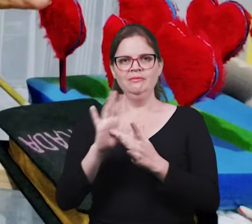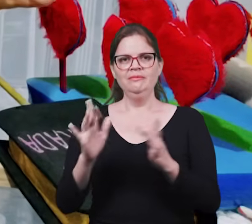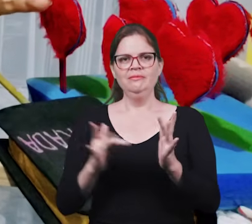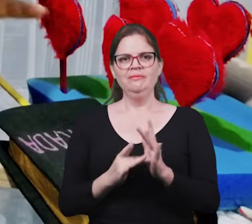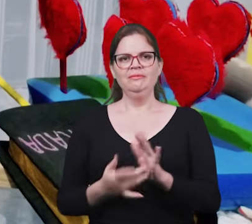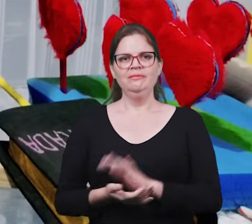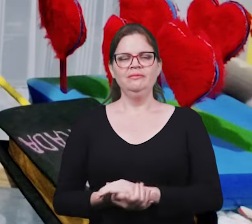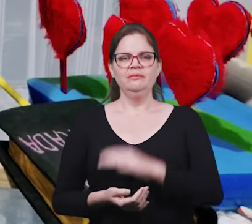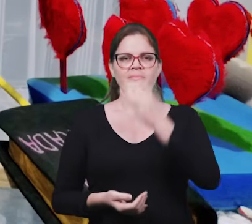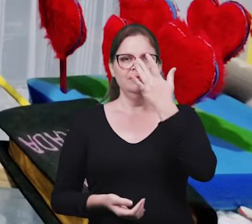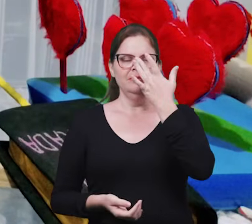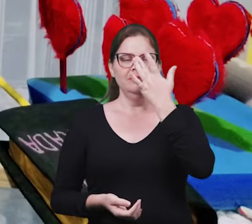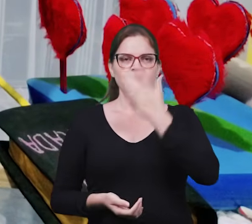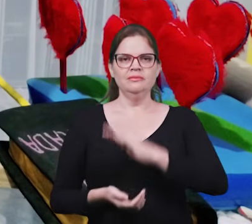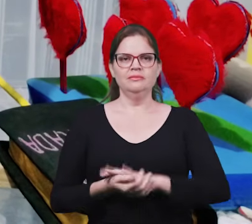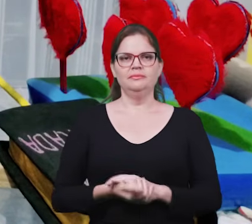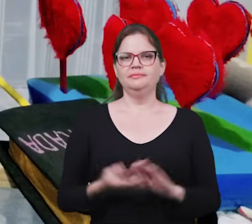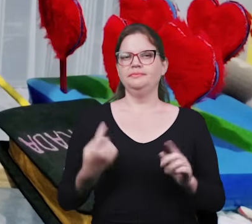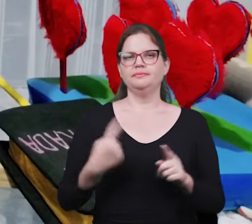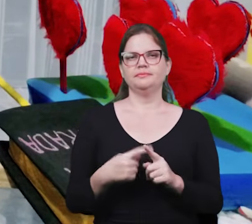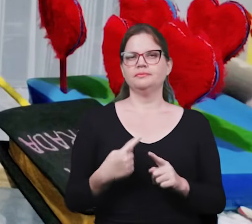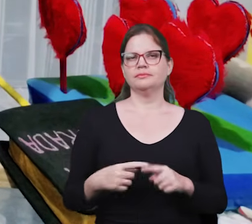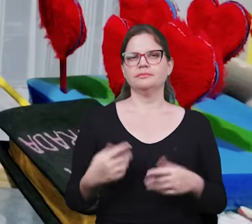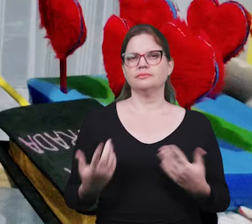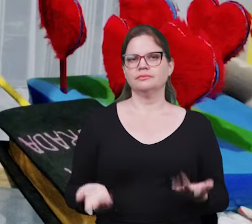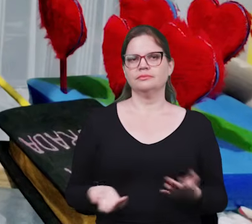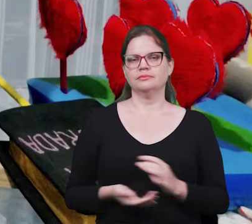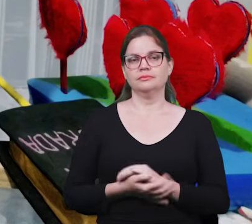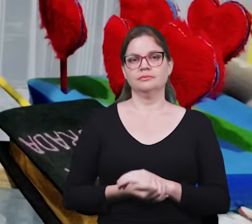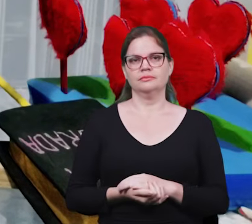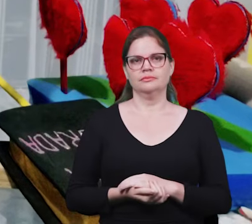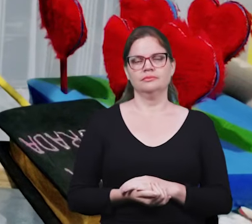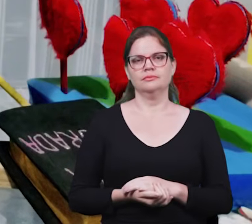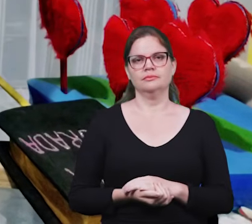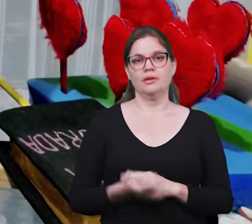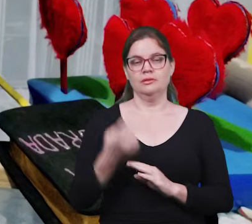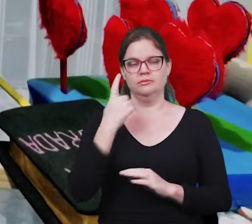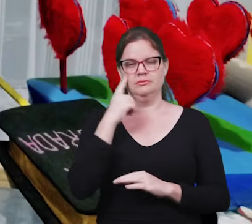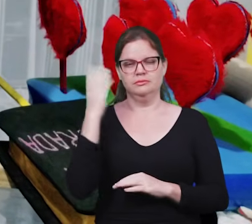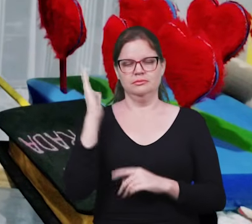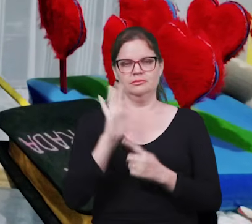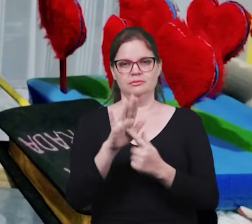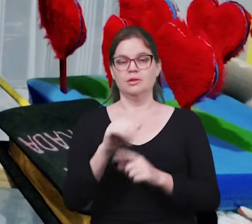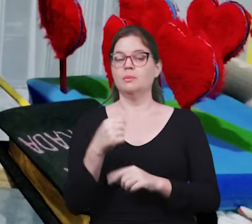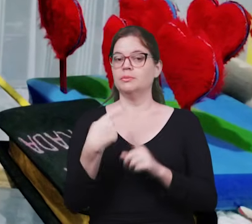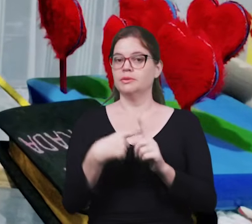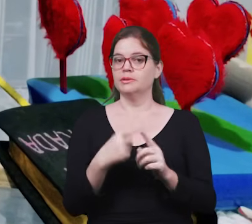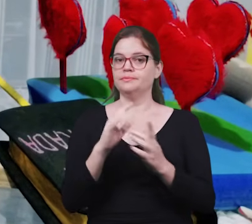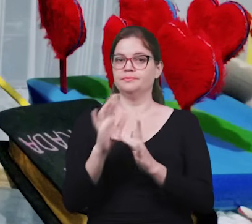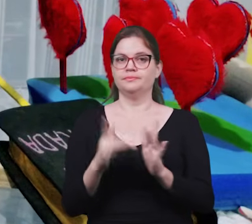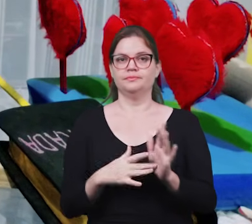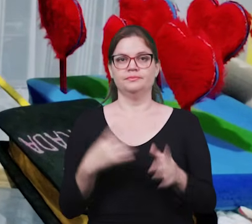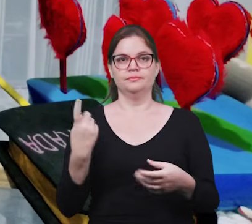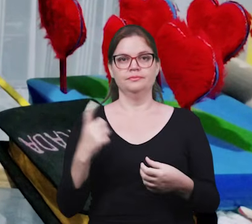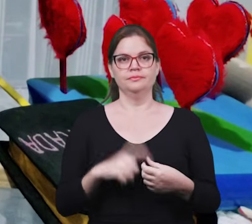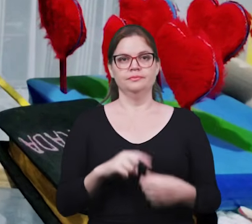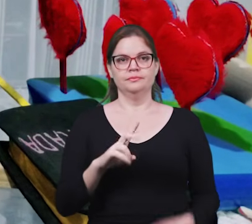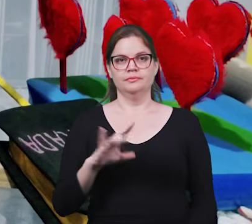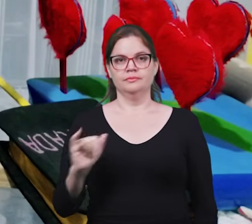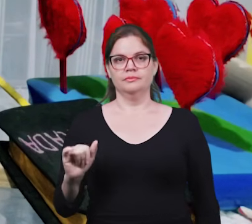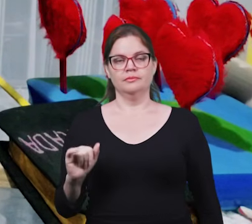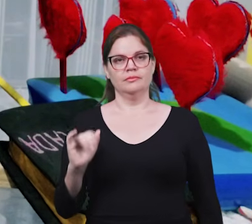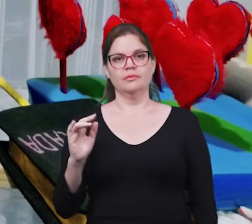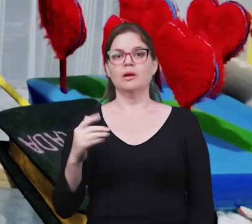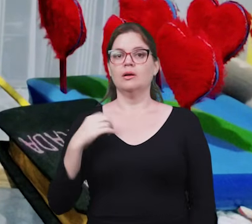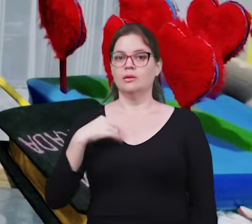Jesus. E aí, olha, por que isso? E aí nós vamos mostrar, porque Jesus está voltando. O